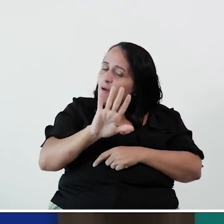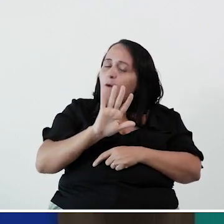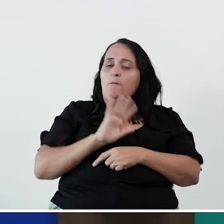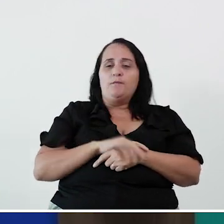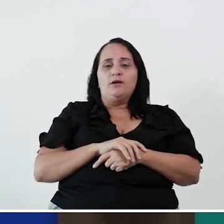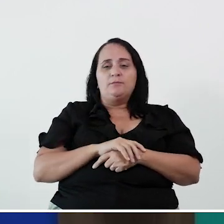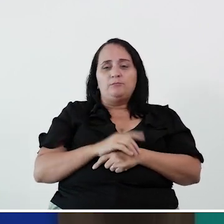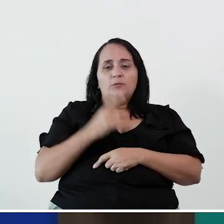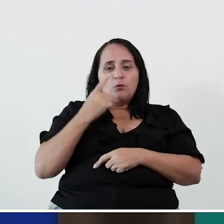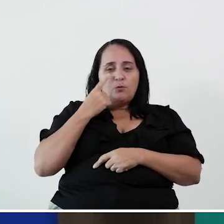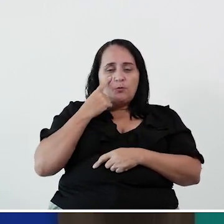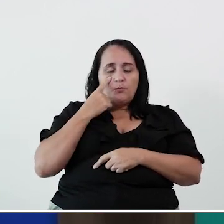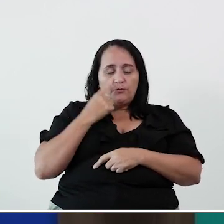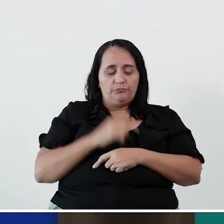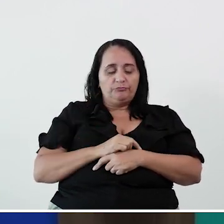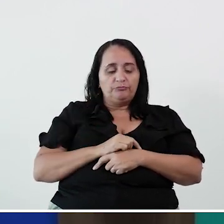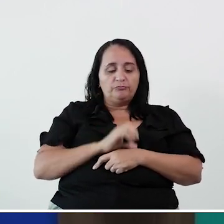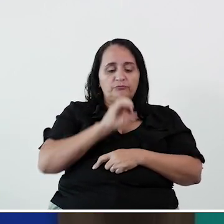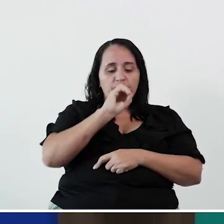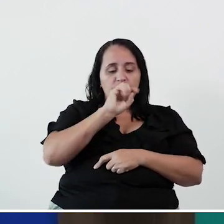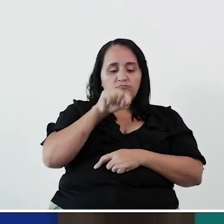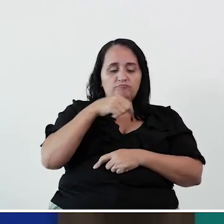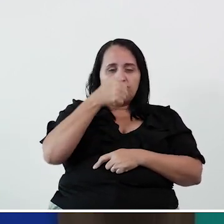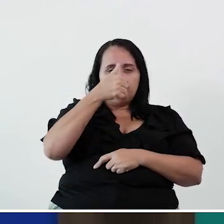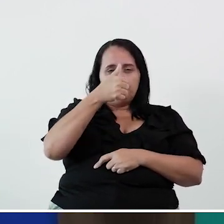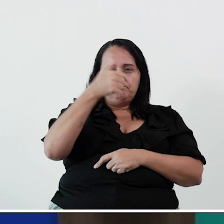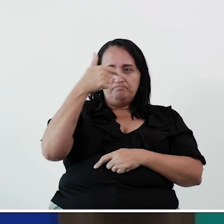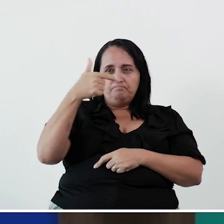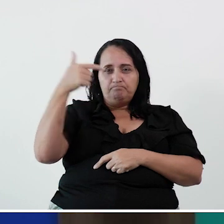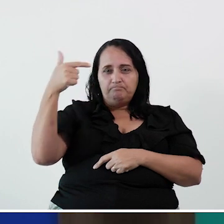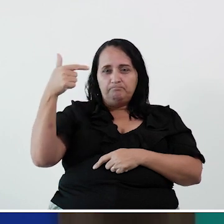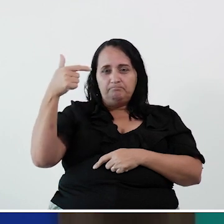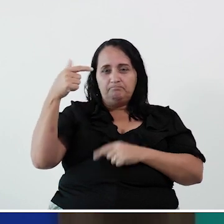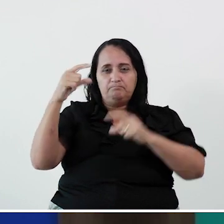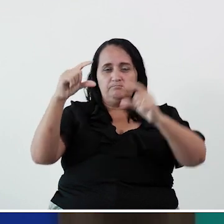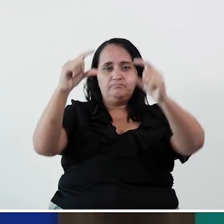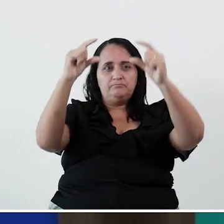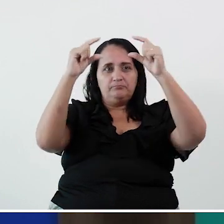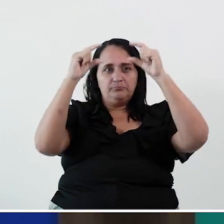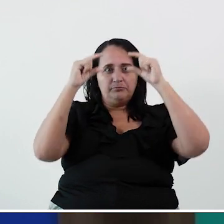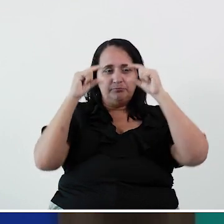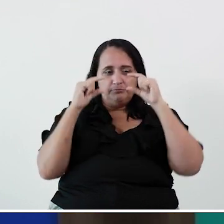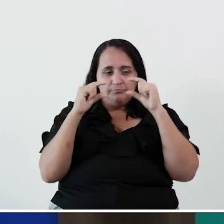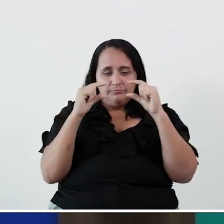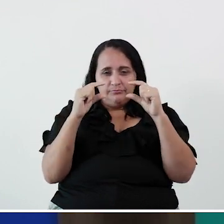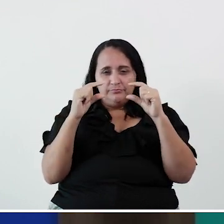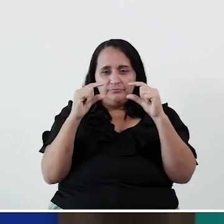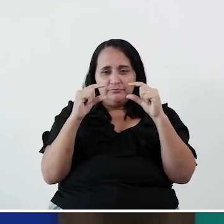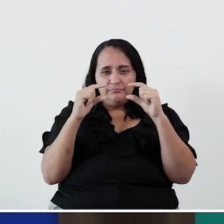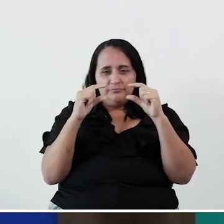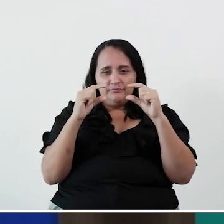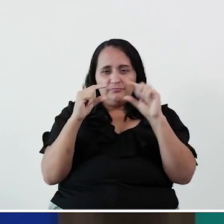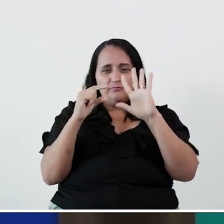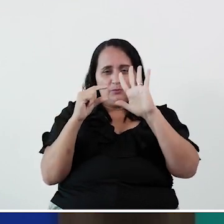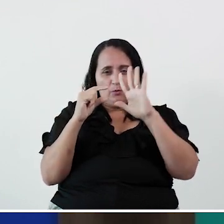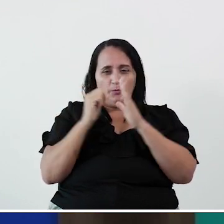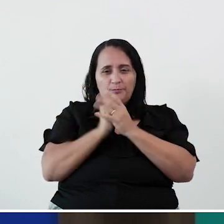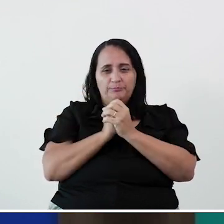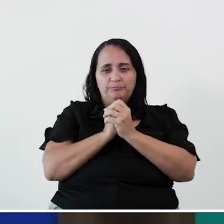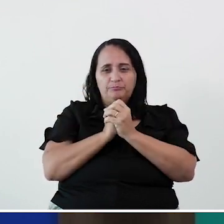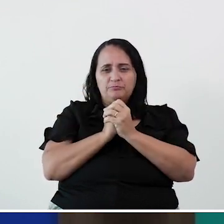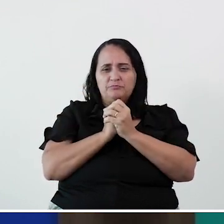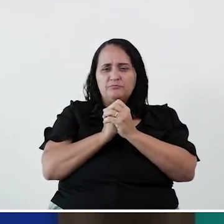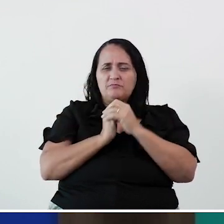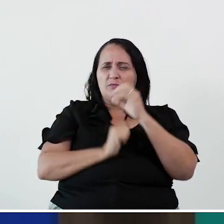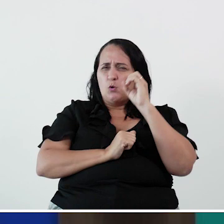tudo que aparece aqui, eu vou pegar 1 até o período. Mas, professor,